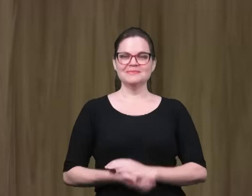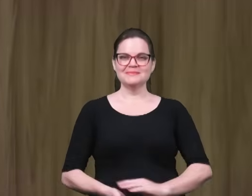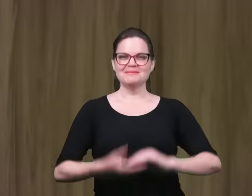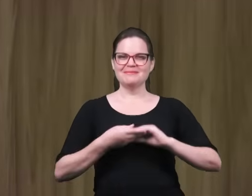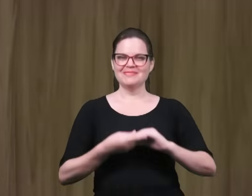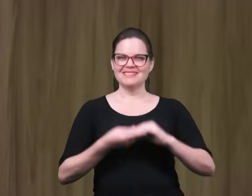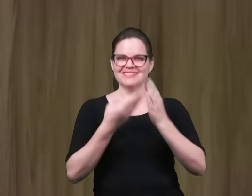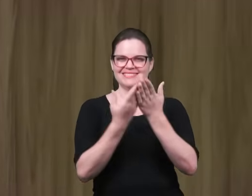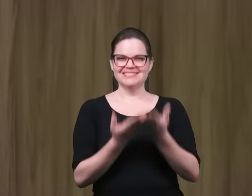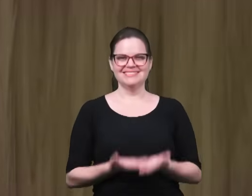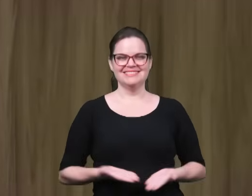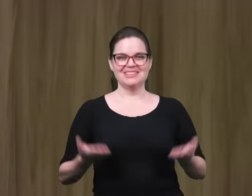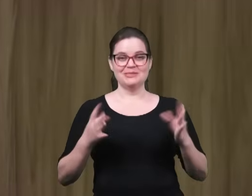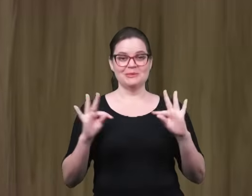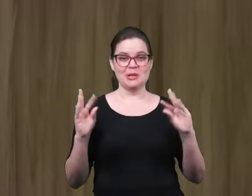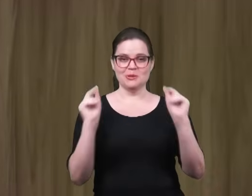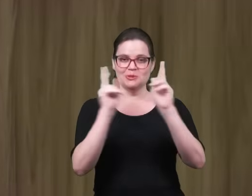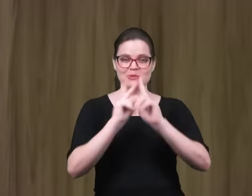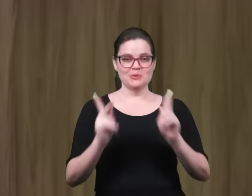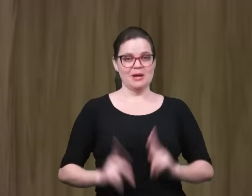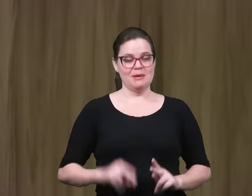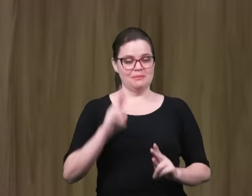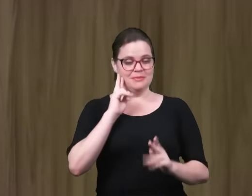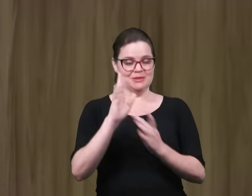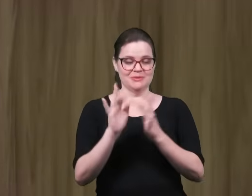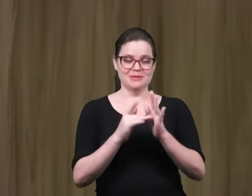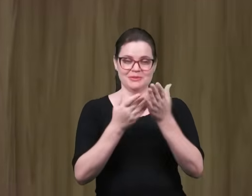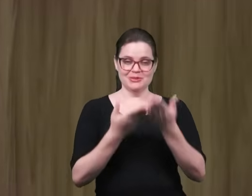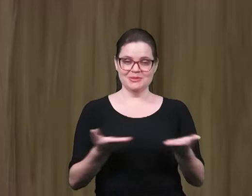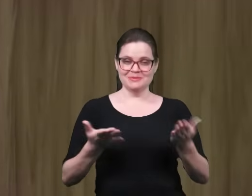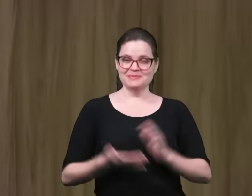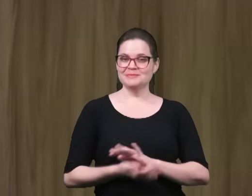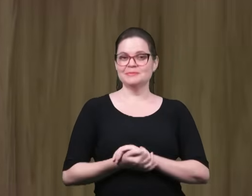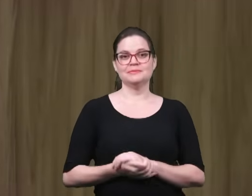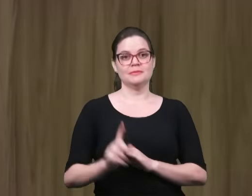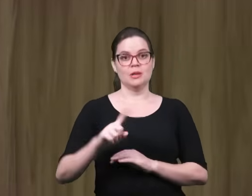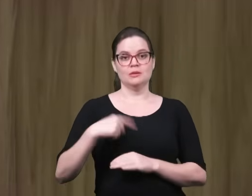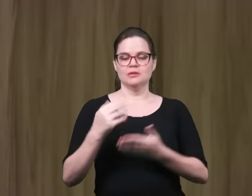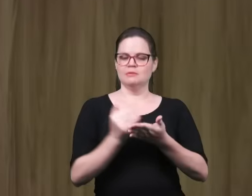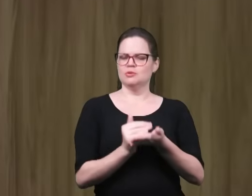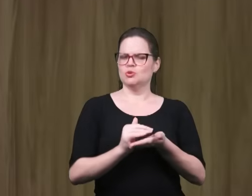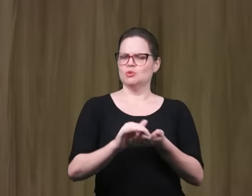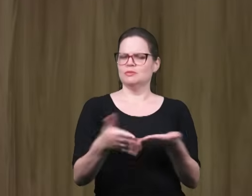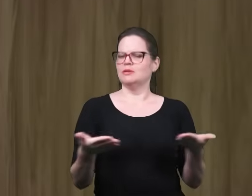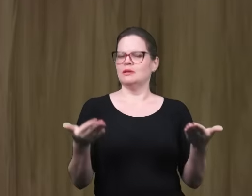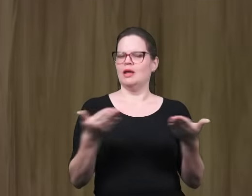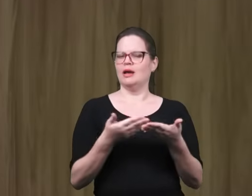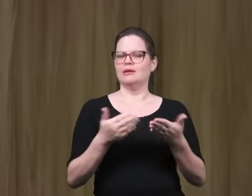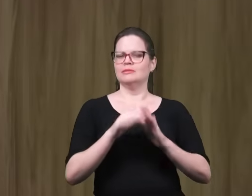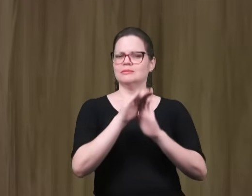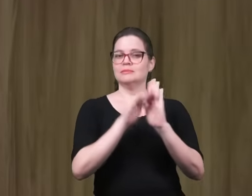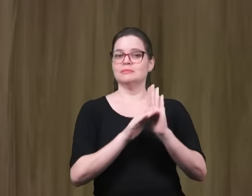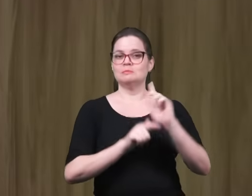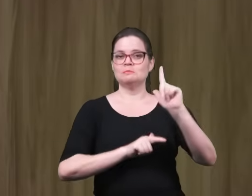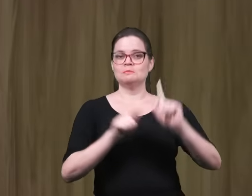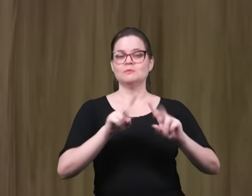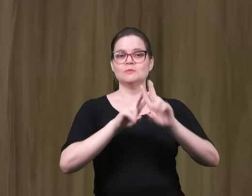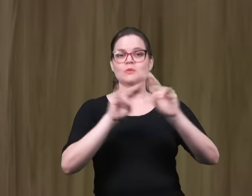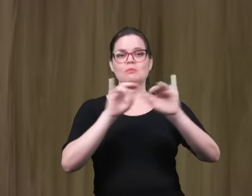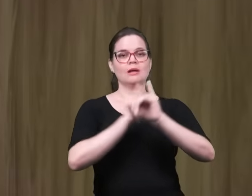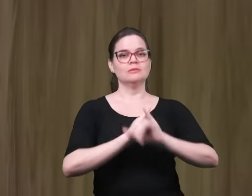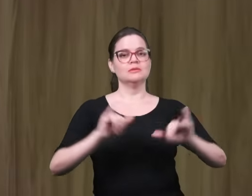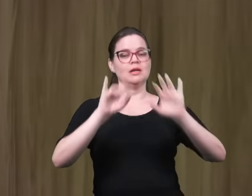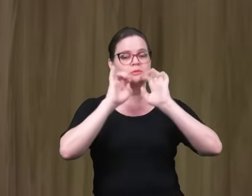Eu saúdo todos vocês que nos assistem com a paz do Senhor Jesus. Estamos dando início agora ao programa Anunciando o